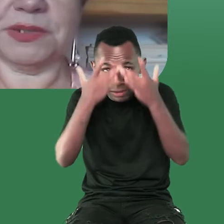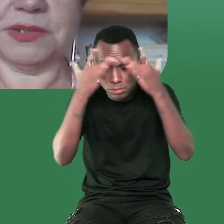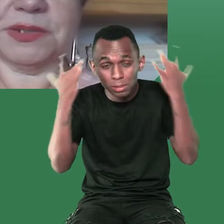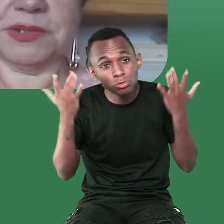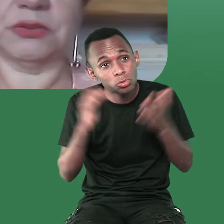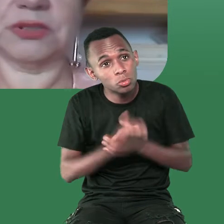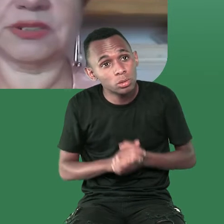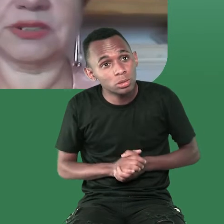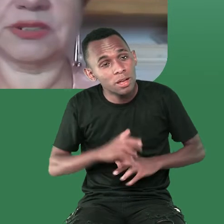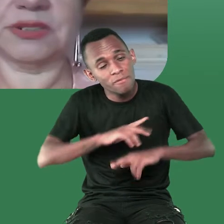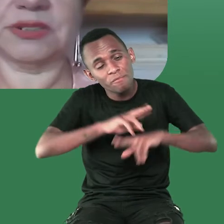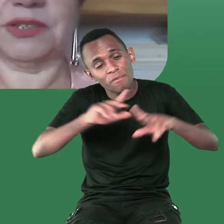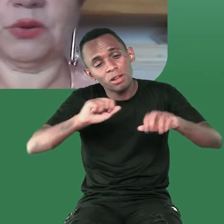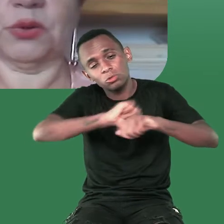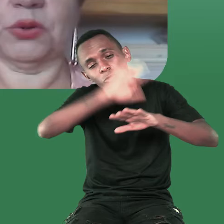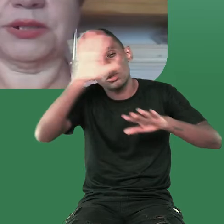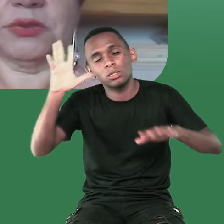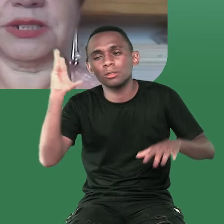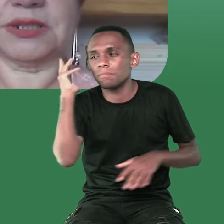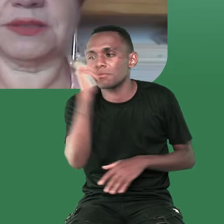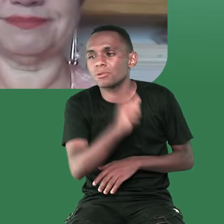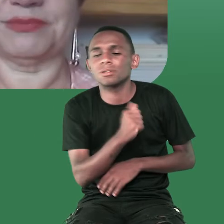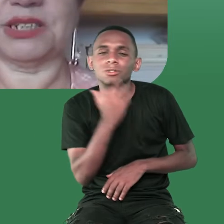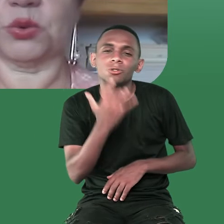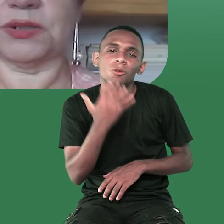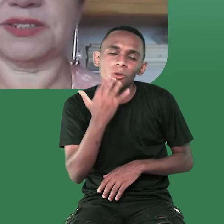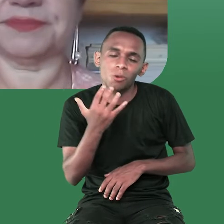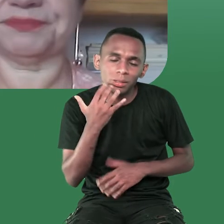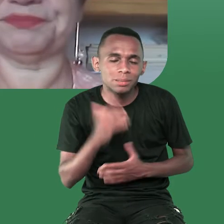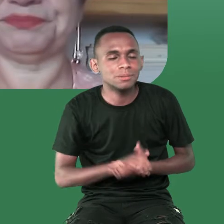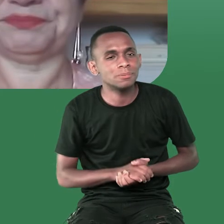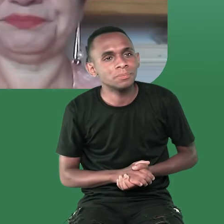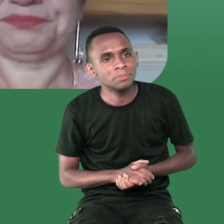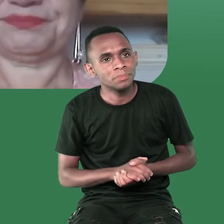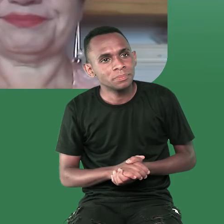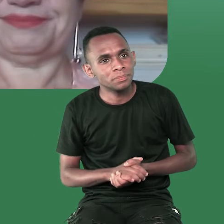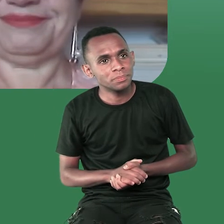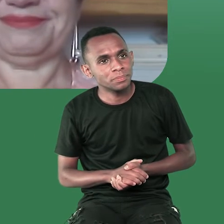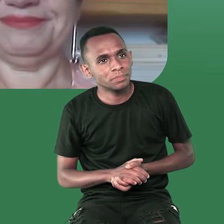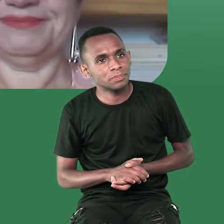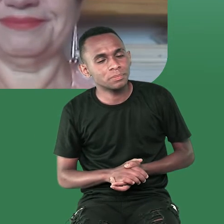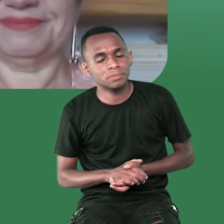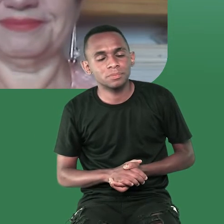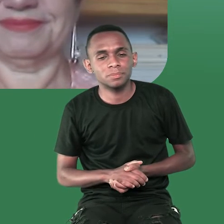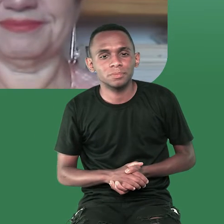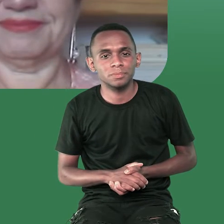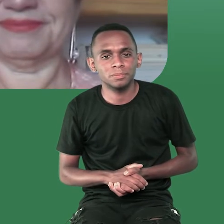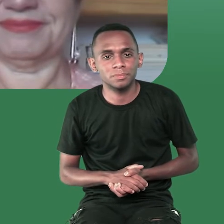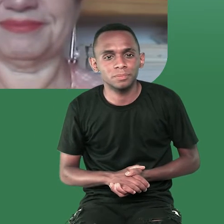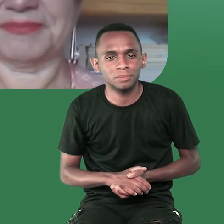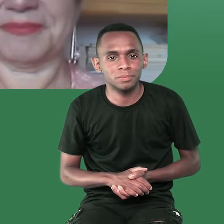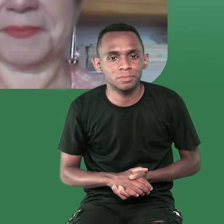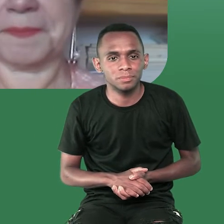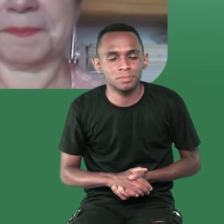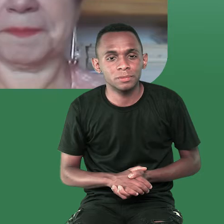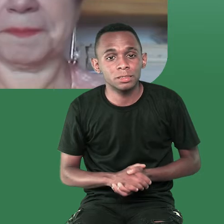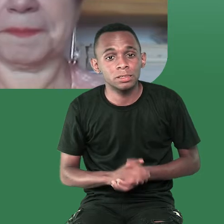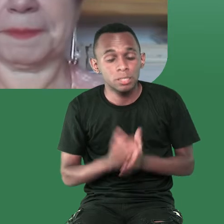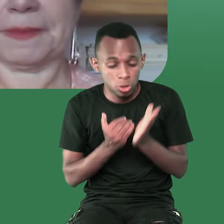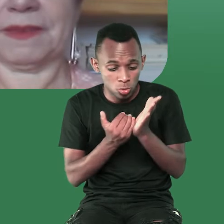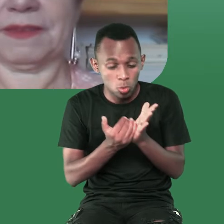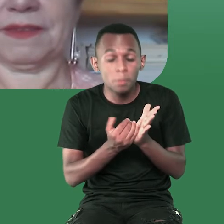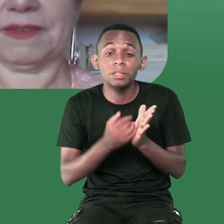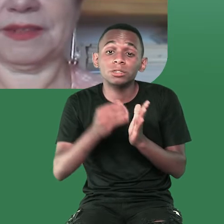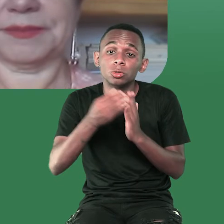muitos arco-íris bonitos, coloridos, muitas cores. E logo na epígrafe do livro